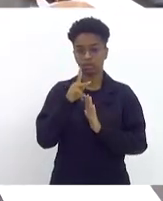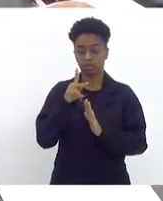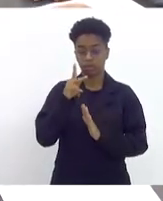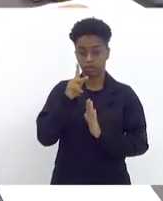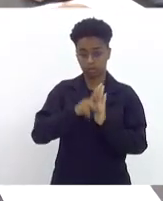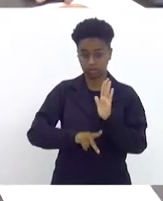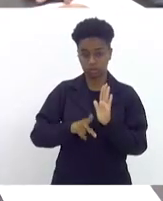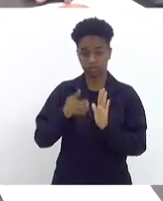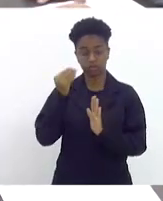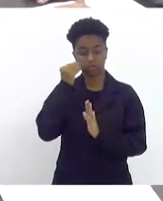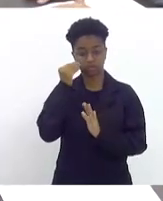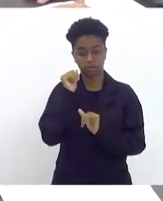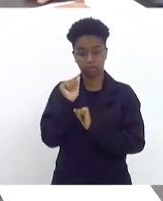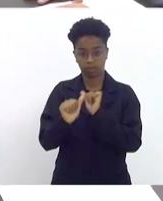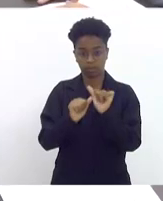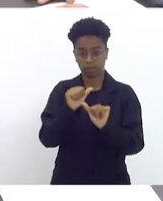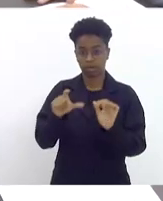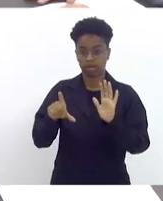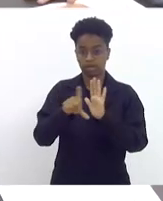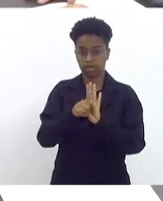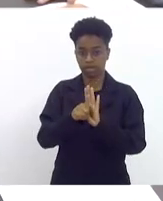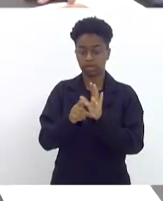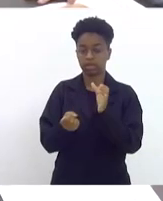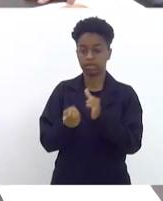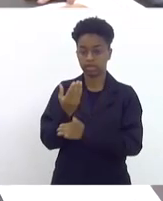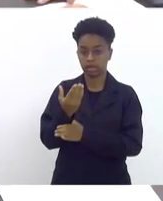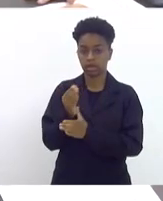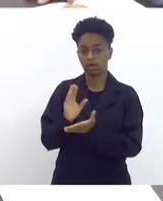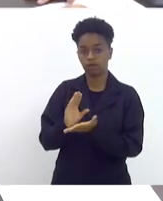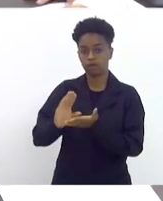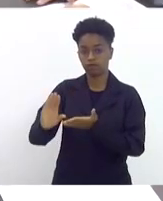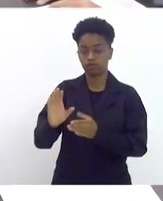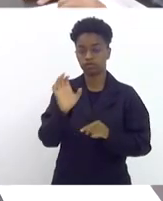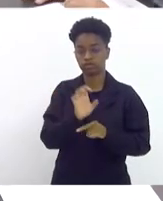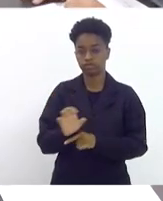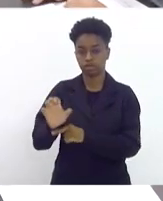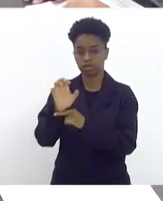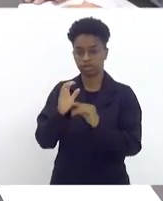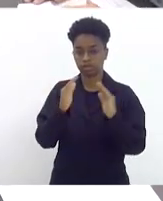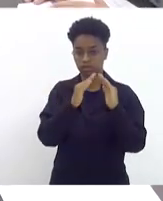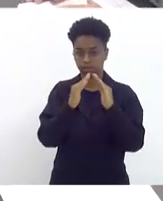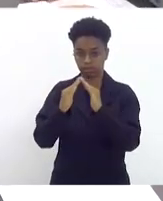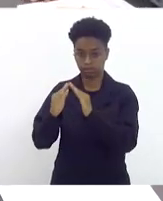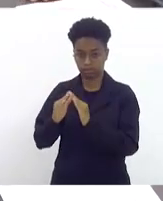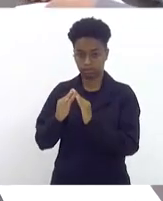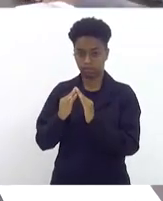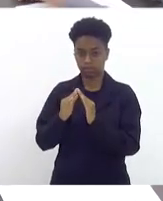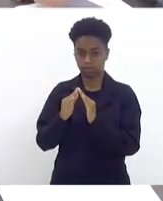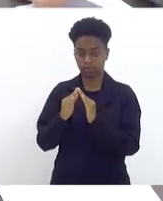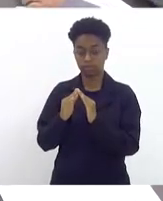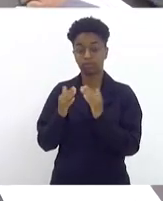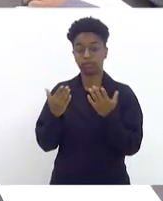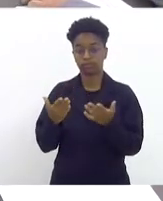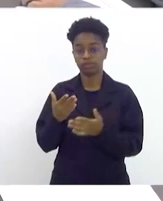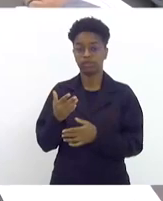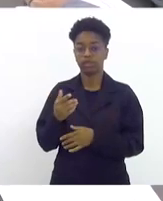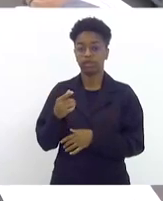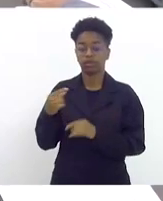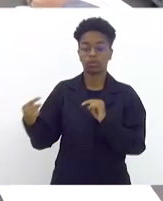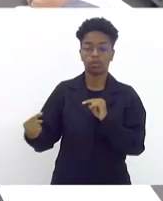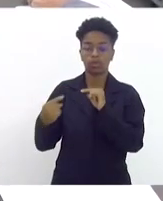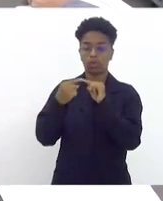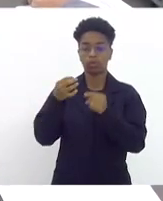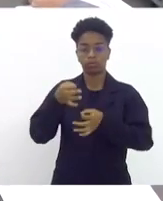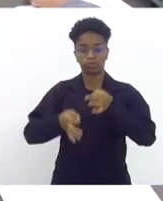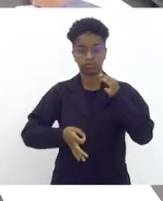alterar a lei que criou o fundo Estadual de habitação de interesse social segundo a jurisprudência